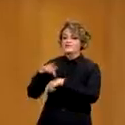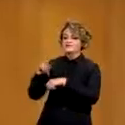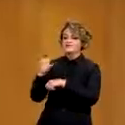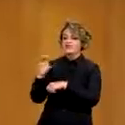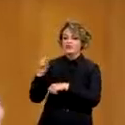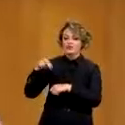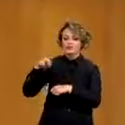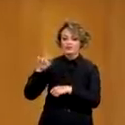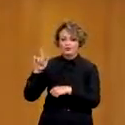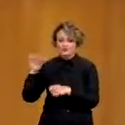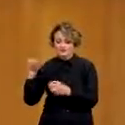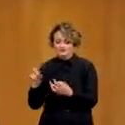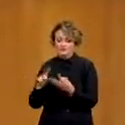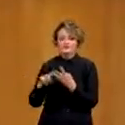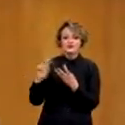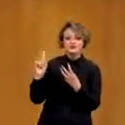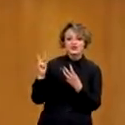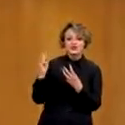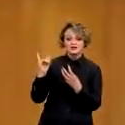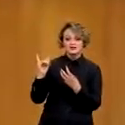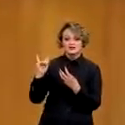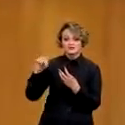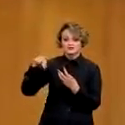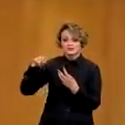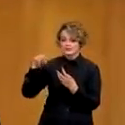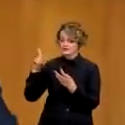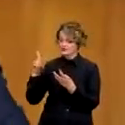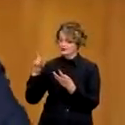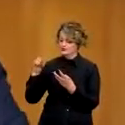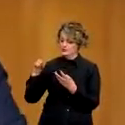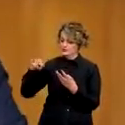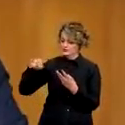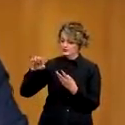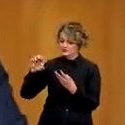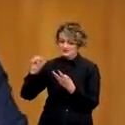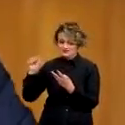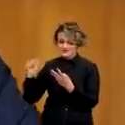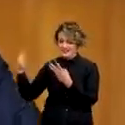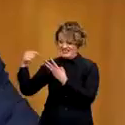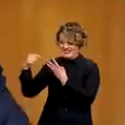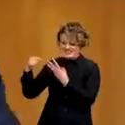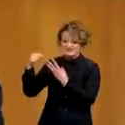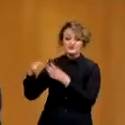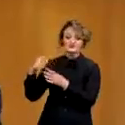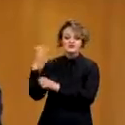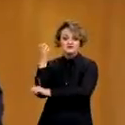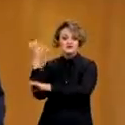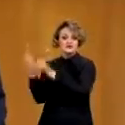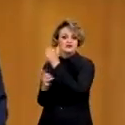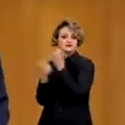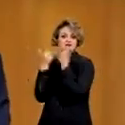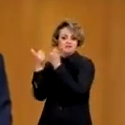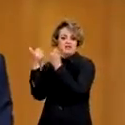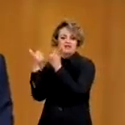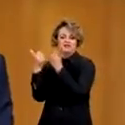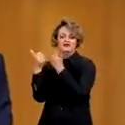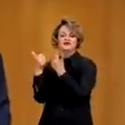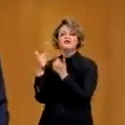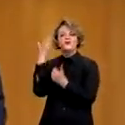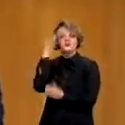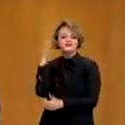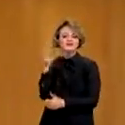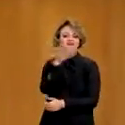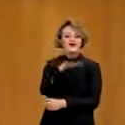são os países que mais detêm florestas em pé. E, ao mesmo tempo, criar uma consciência de que a